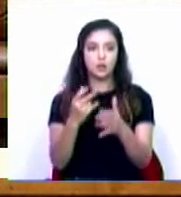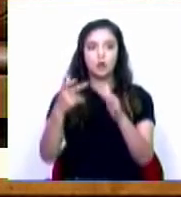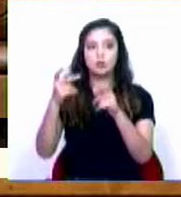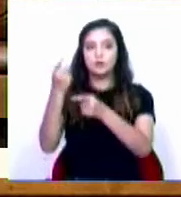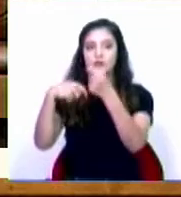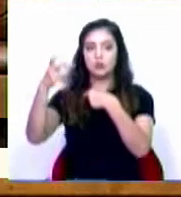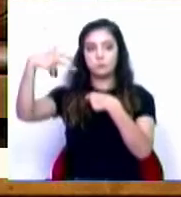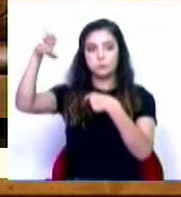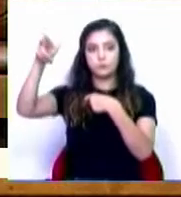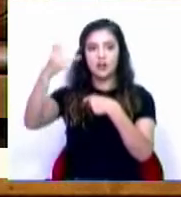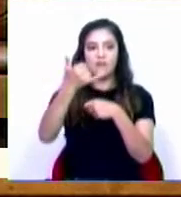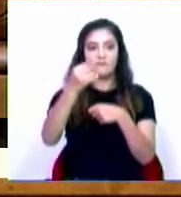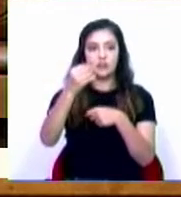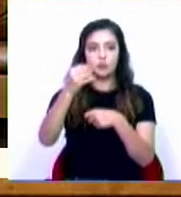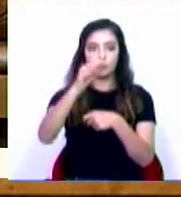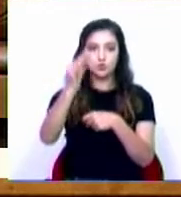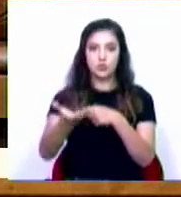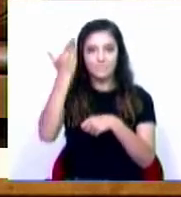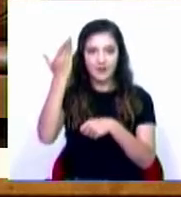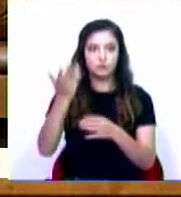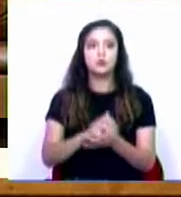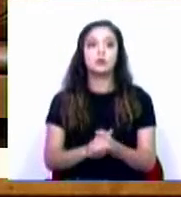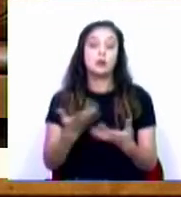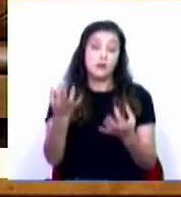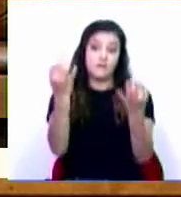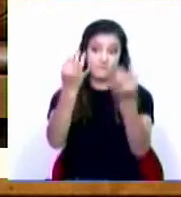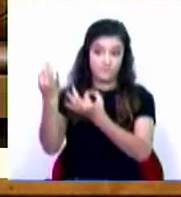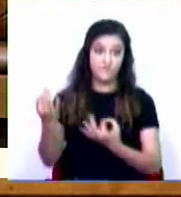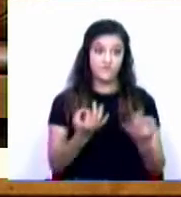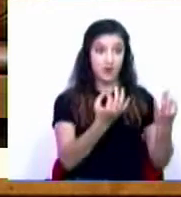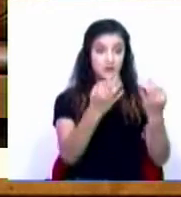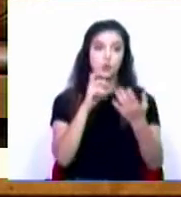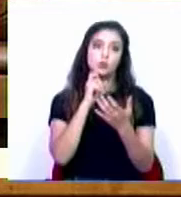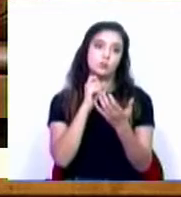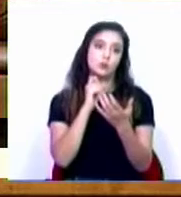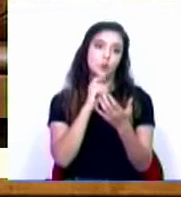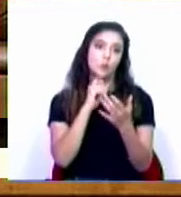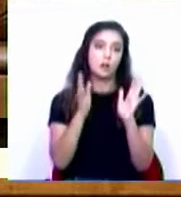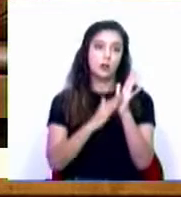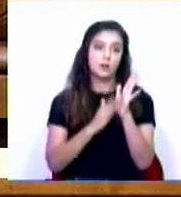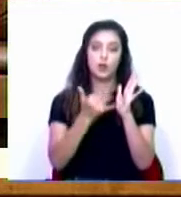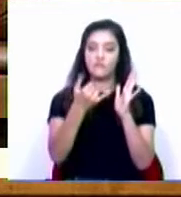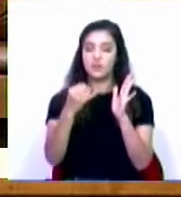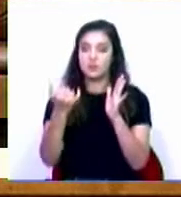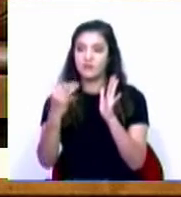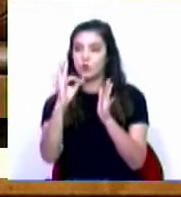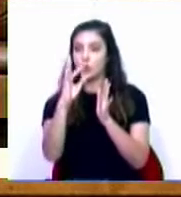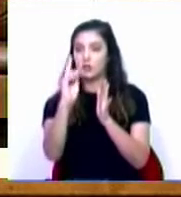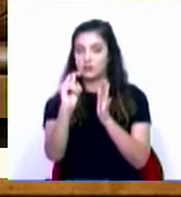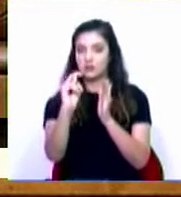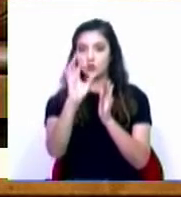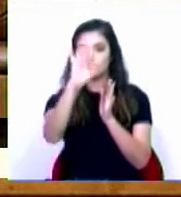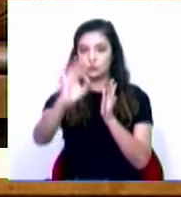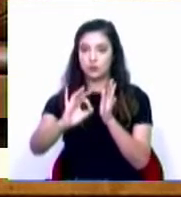exportações superior a 20%. Estes factos permitiram que as exportações representassem, em 2020, 43% do PIB